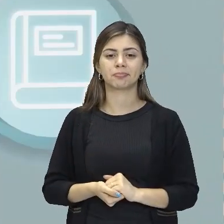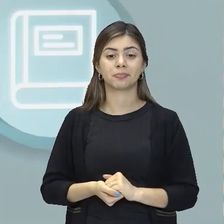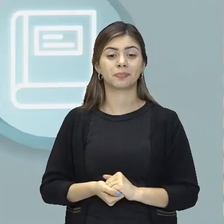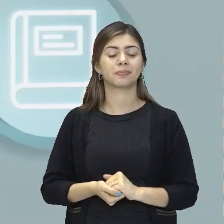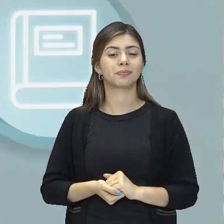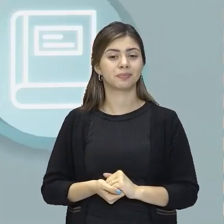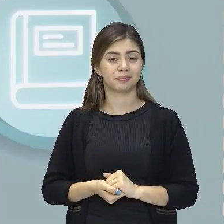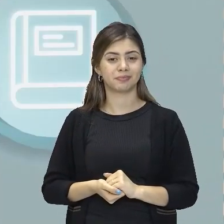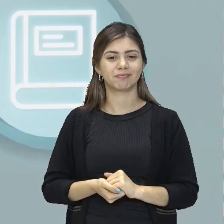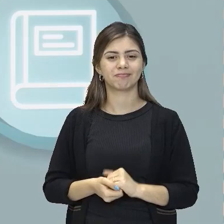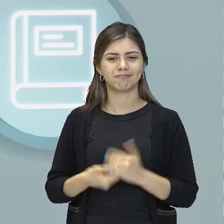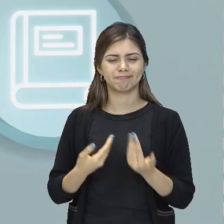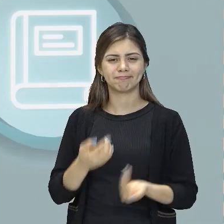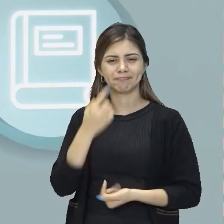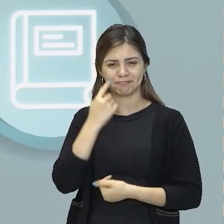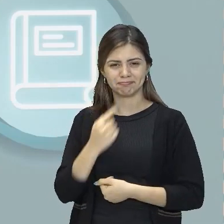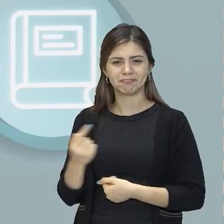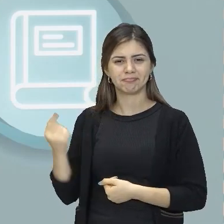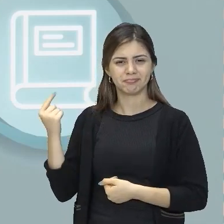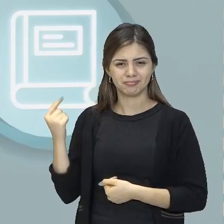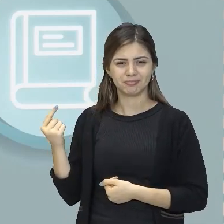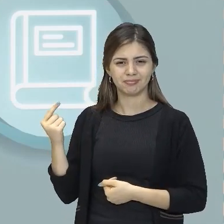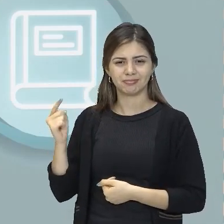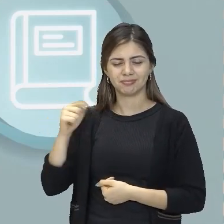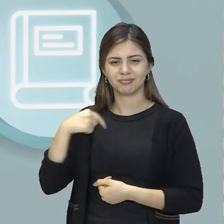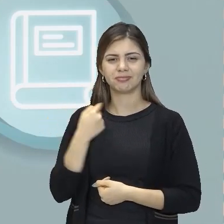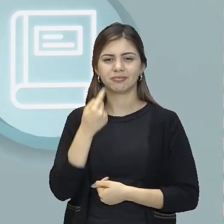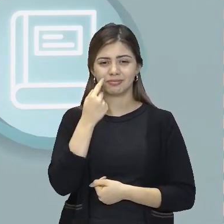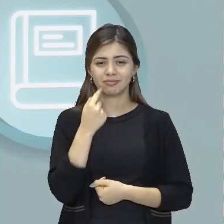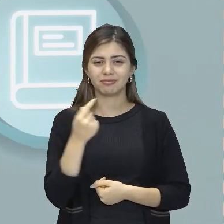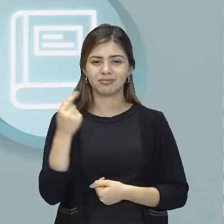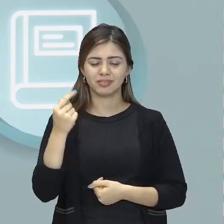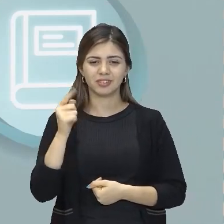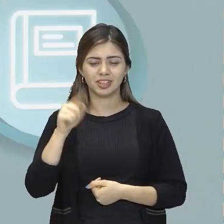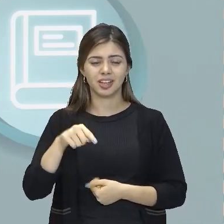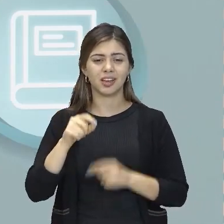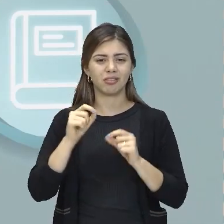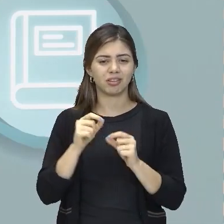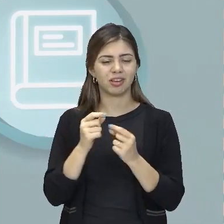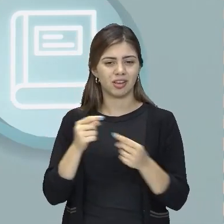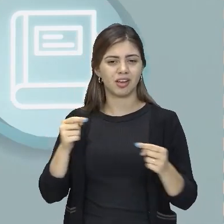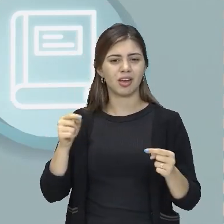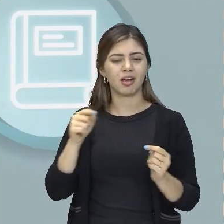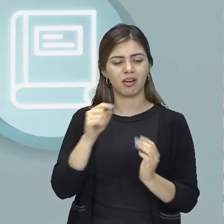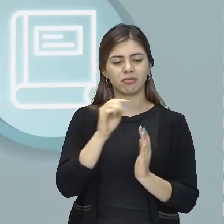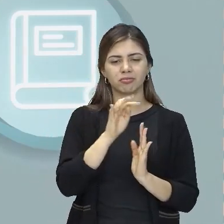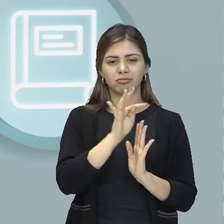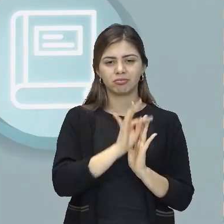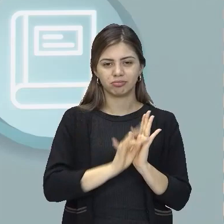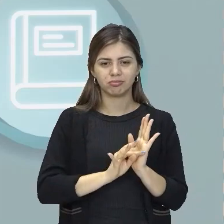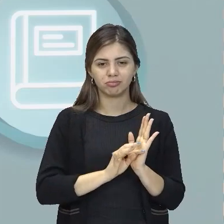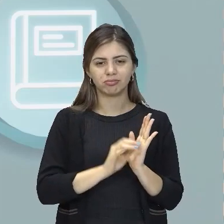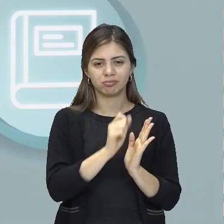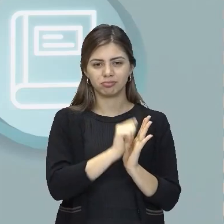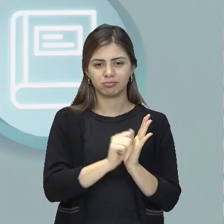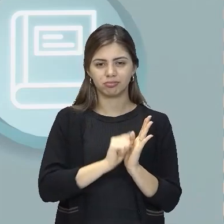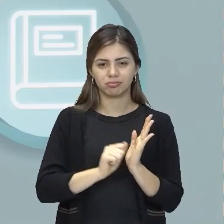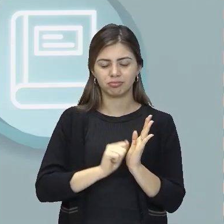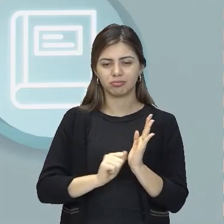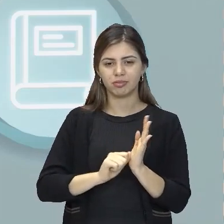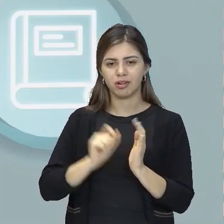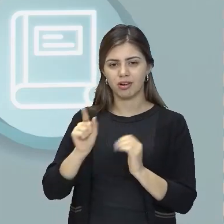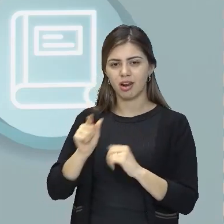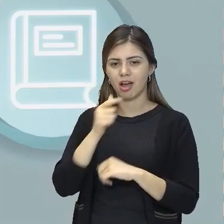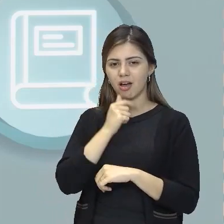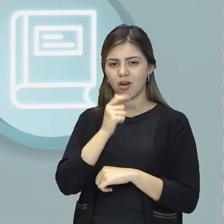Muito bem, então vejo aí, né, que a gente acabou de ouvir o poema, a poesia, né, da Psicologia de um Vencido, do Augusto dos Anjos, lá